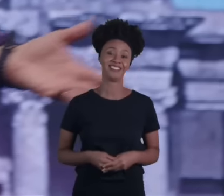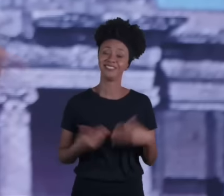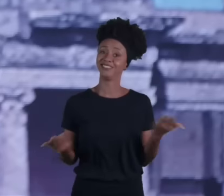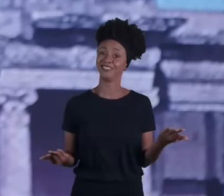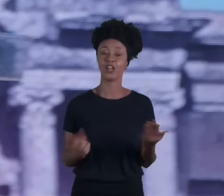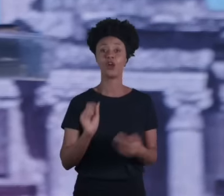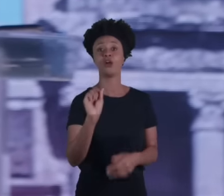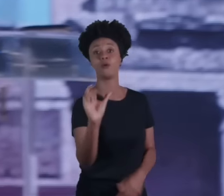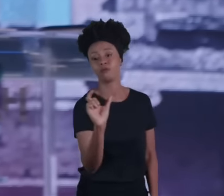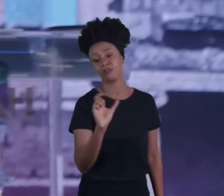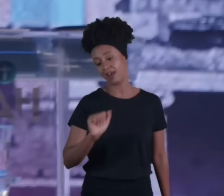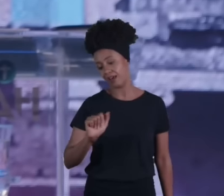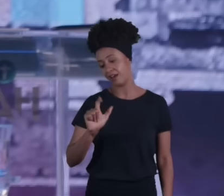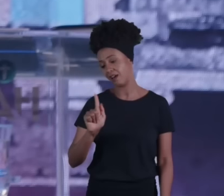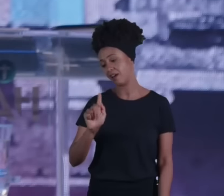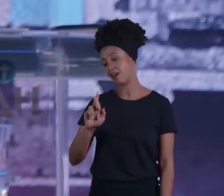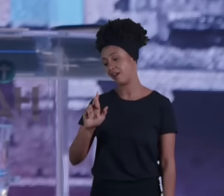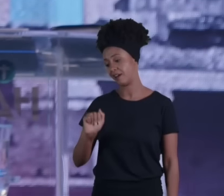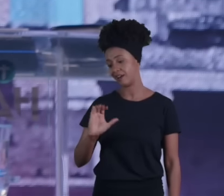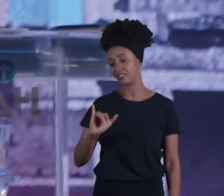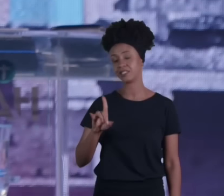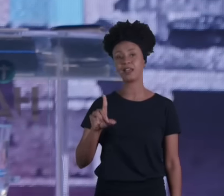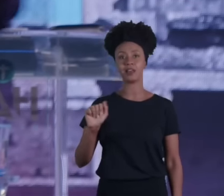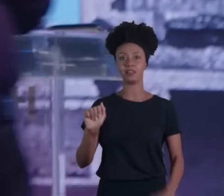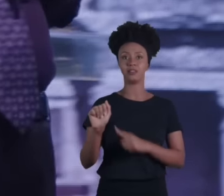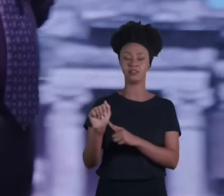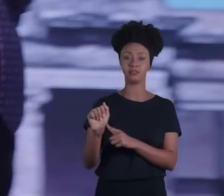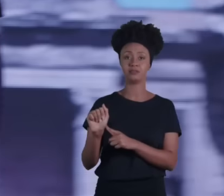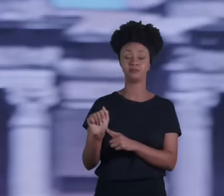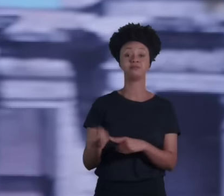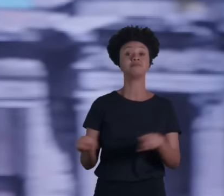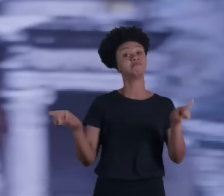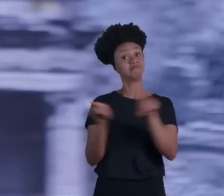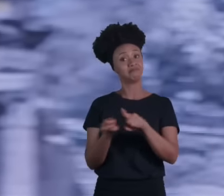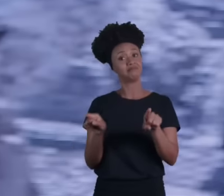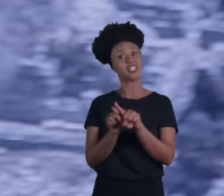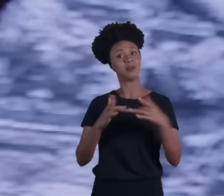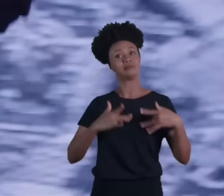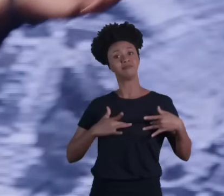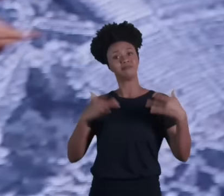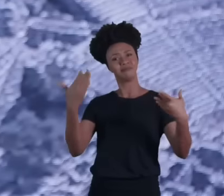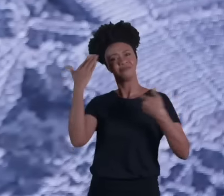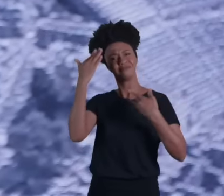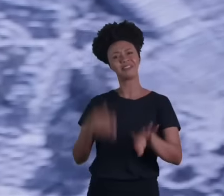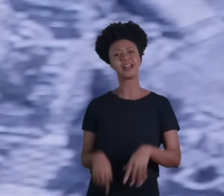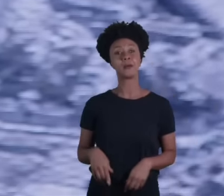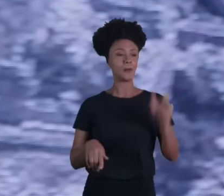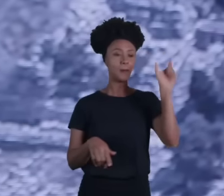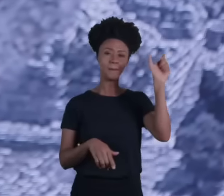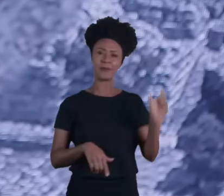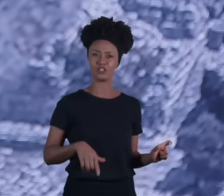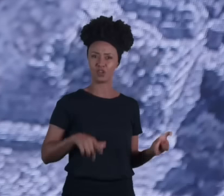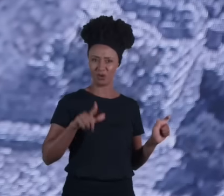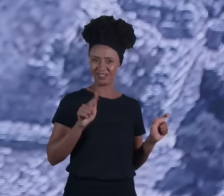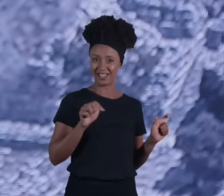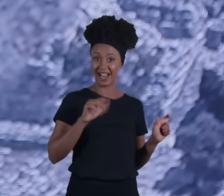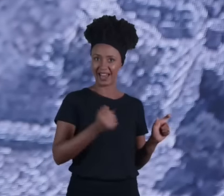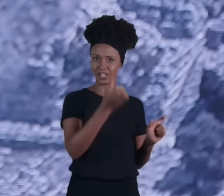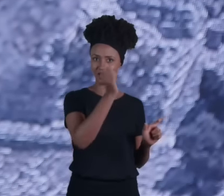Agraciada é uma pessoa agradecida. Aliás, agradecida também. Você já conseguiu uma pessoa cheia de graça,